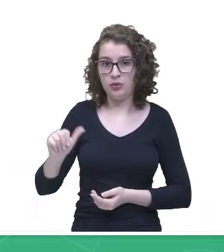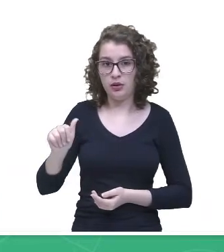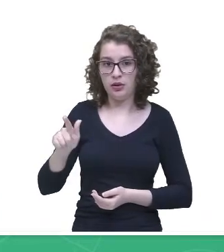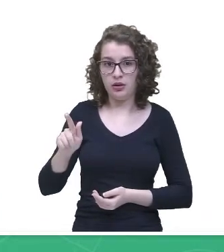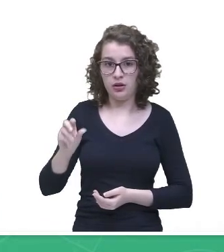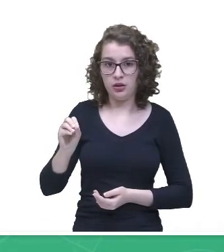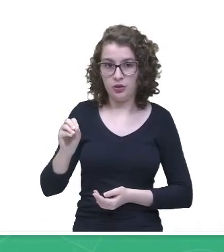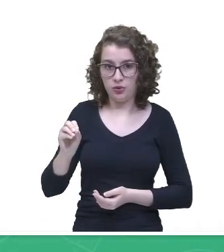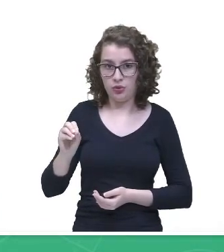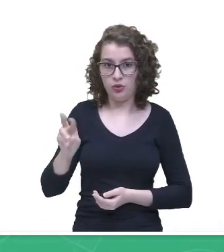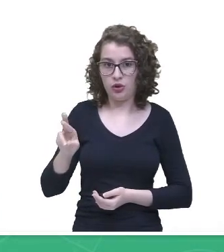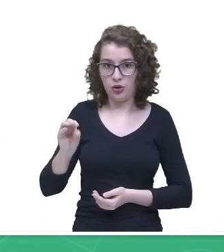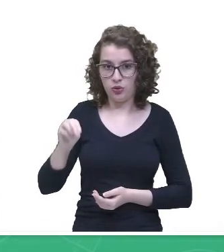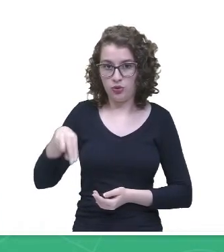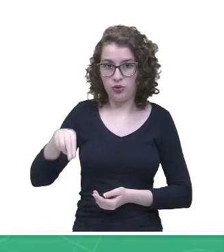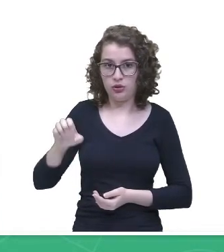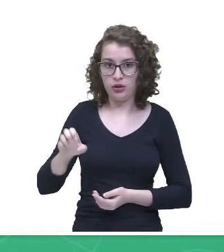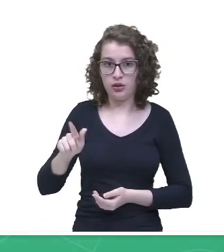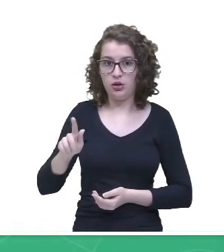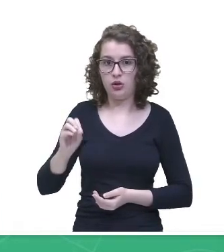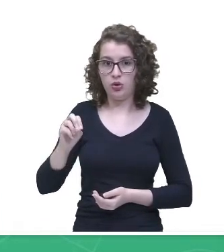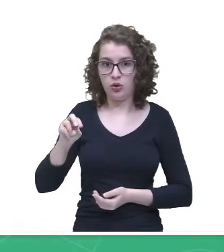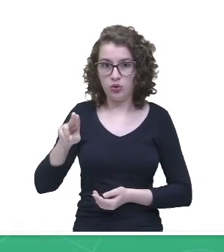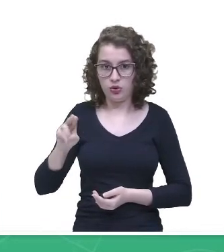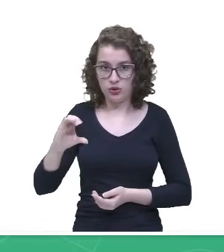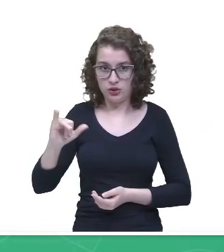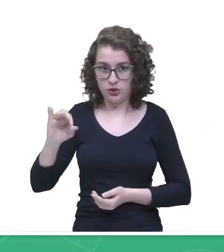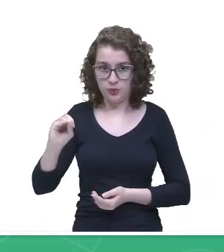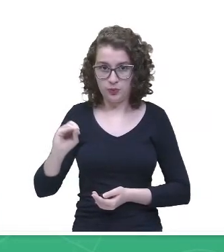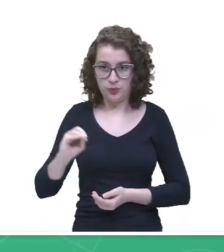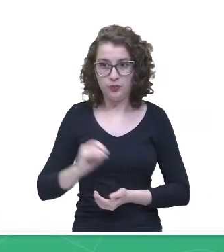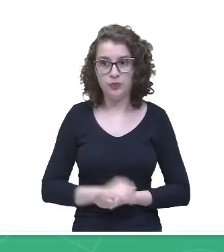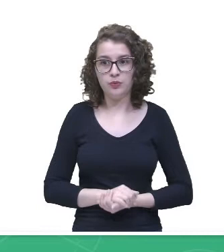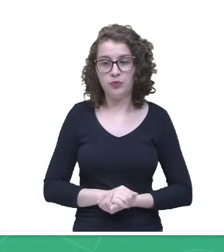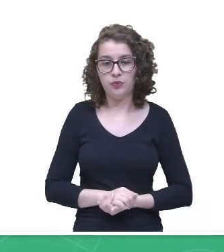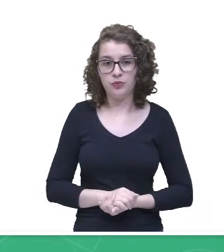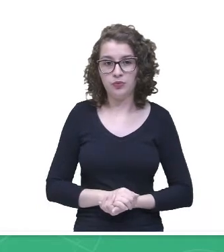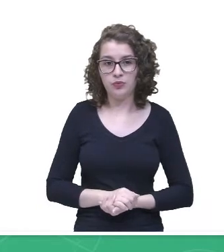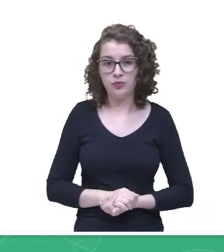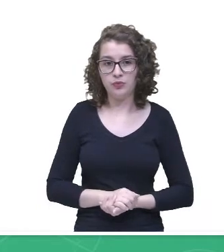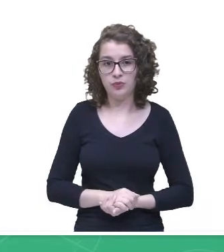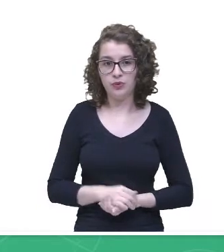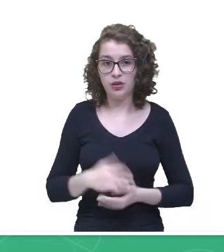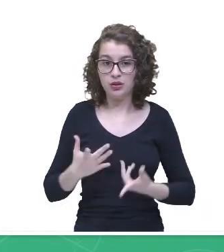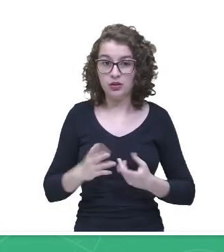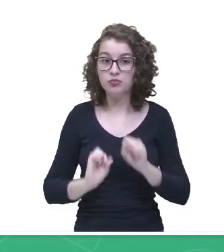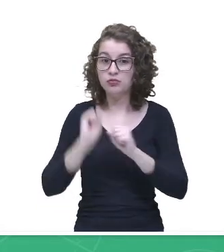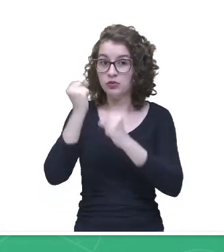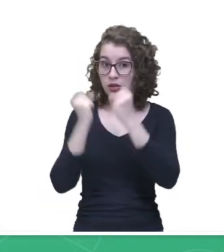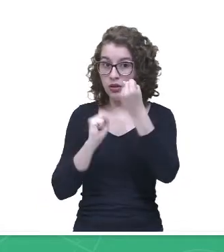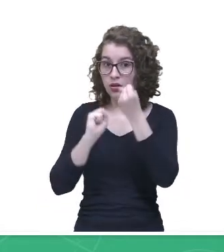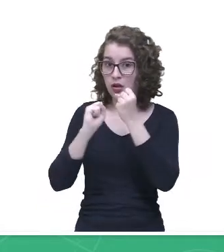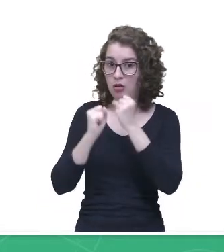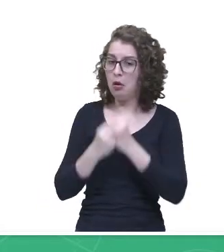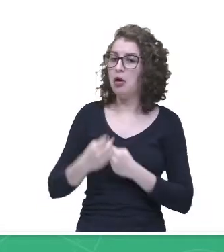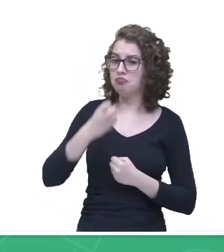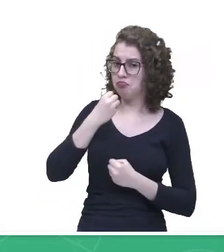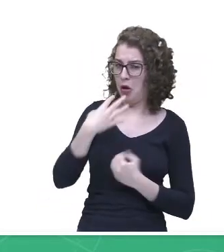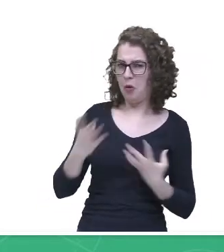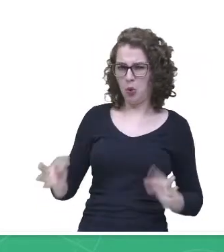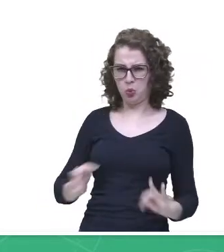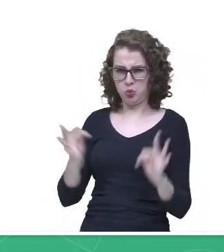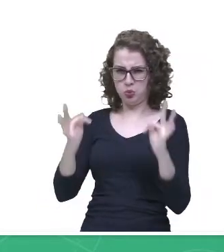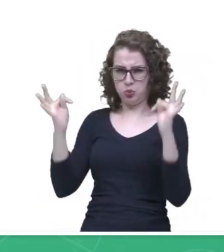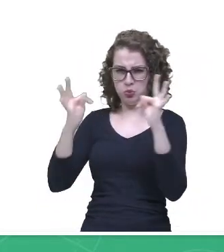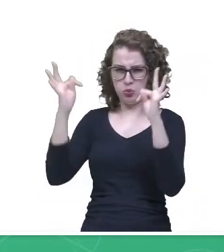comigo, né? No setor primário, a gente encontra as máquinas sofisticadas, a tecnologia